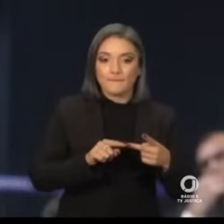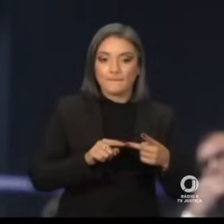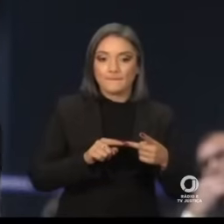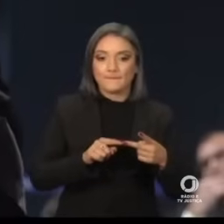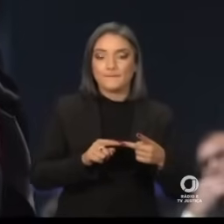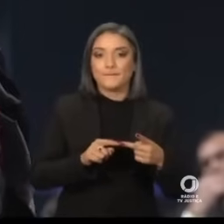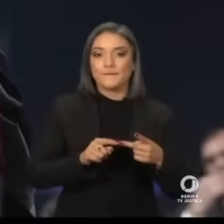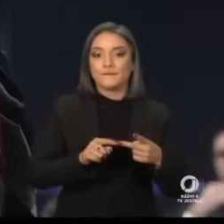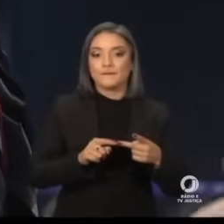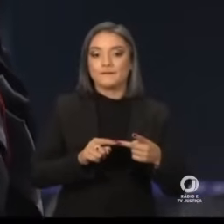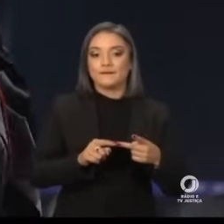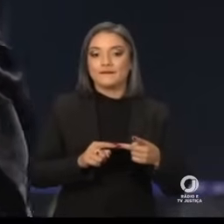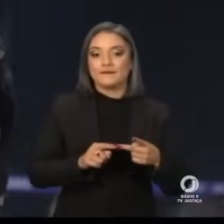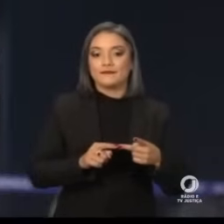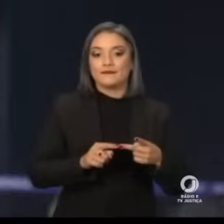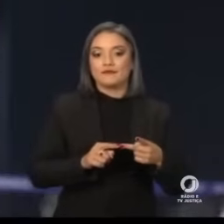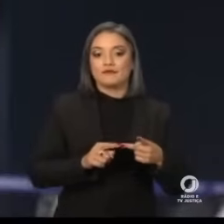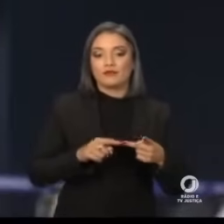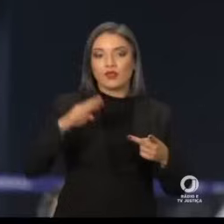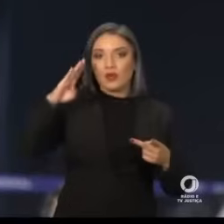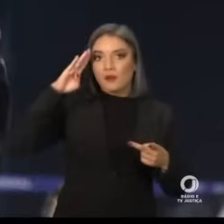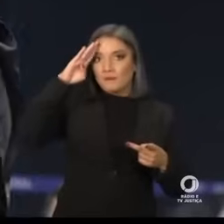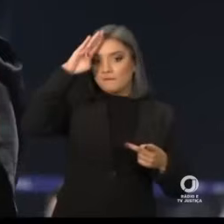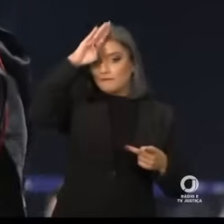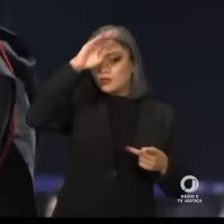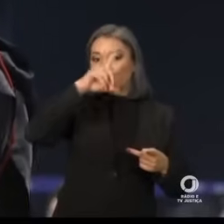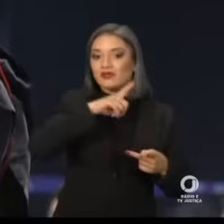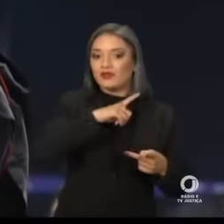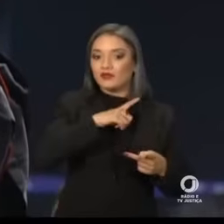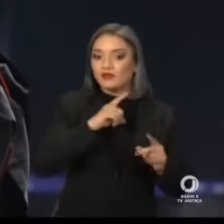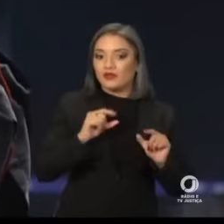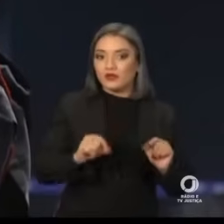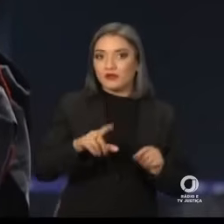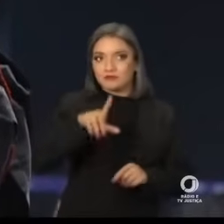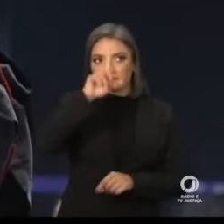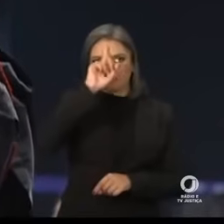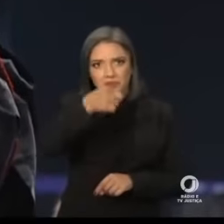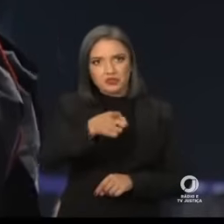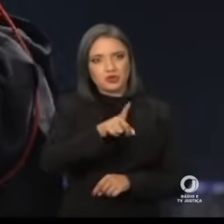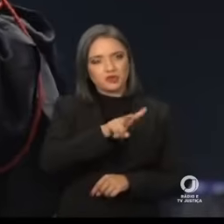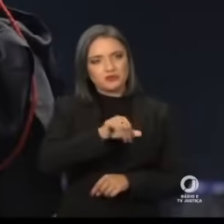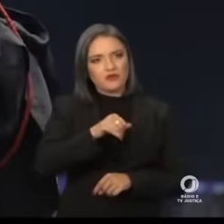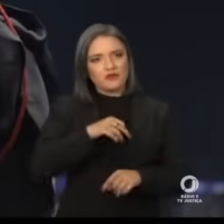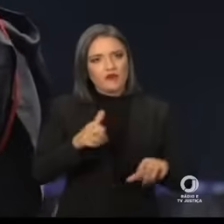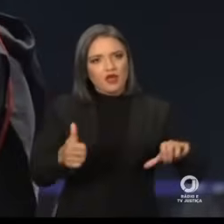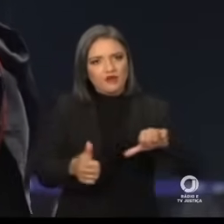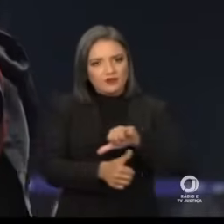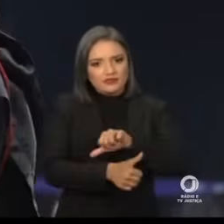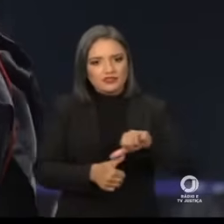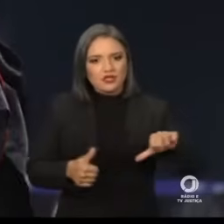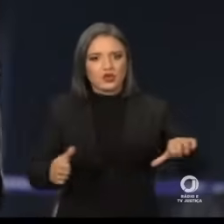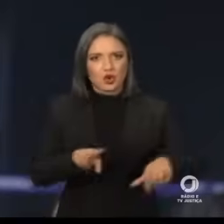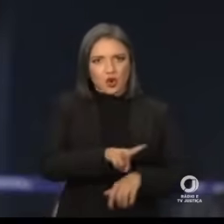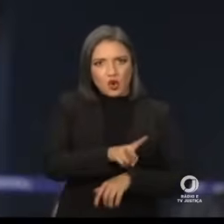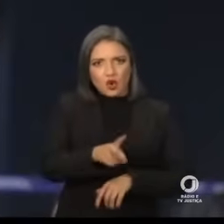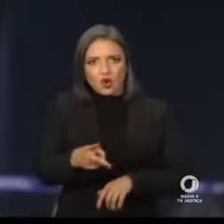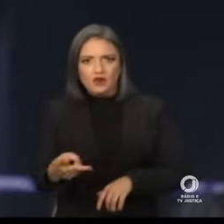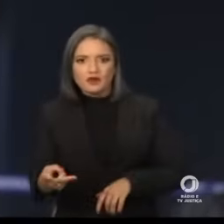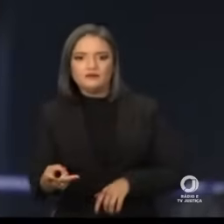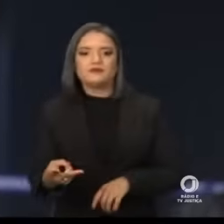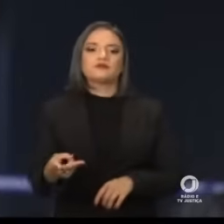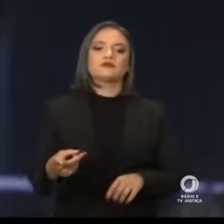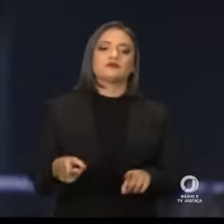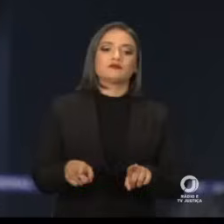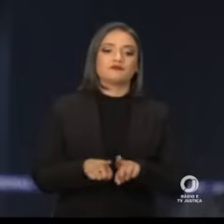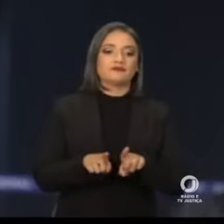determina que ele, além de determinar uma transição, ele autorizou. Eu